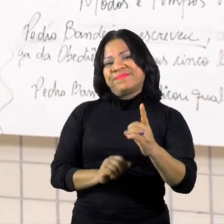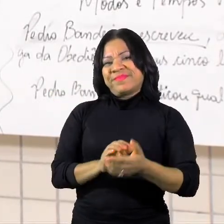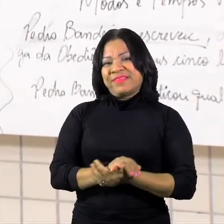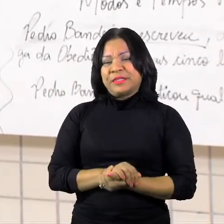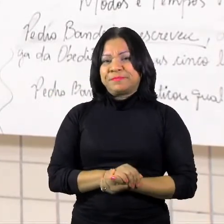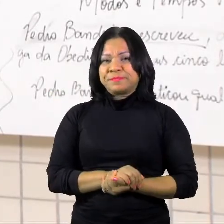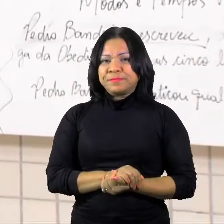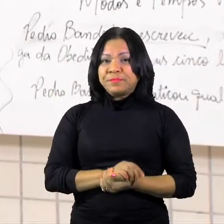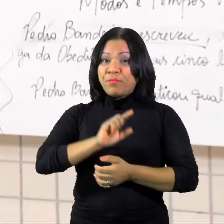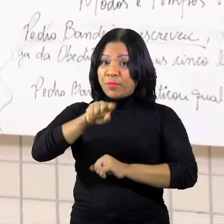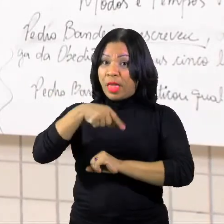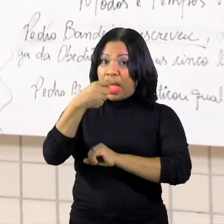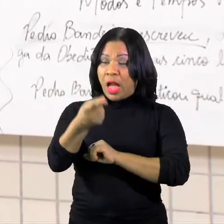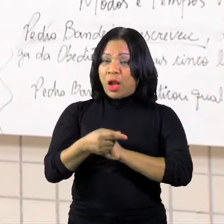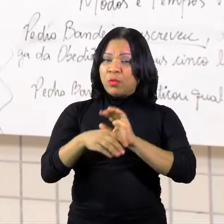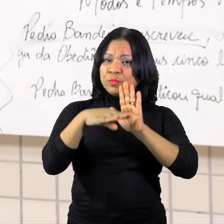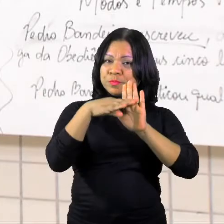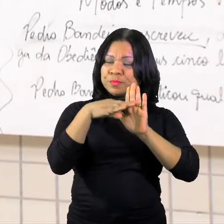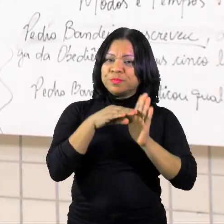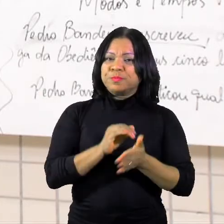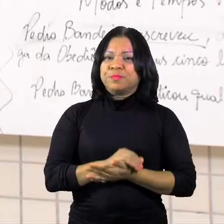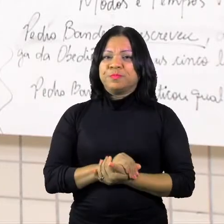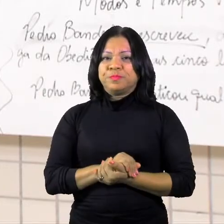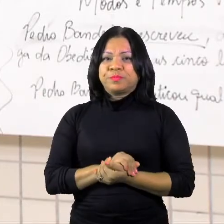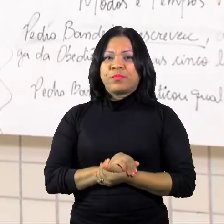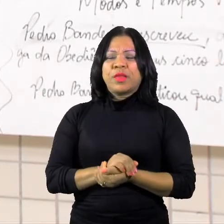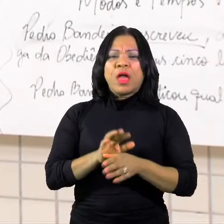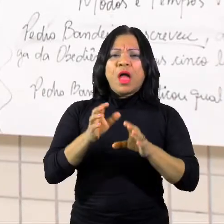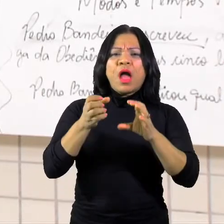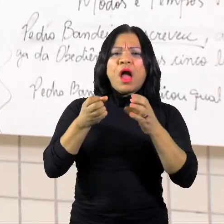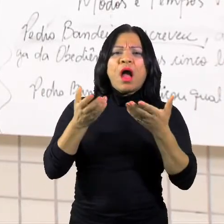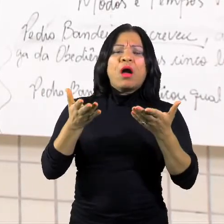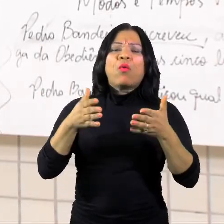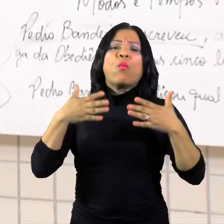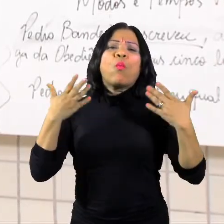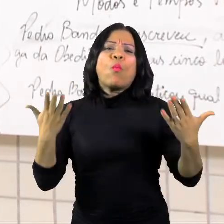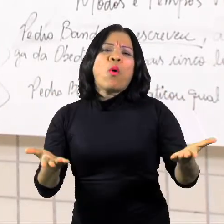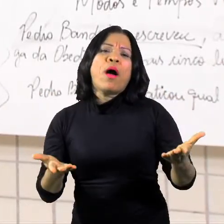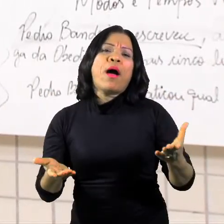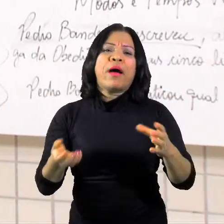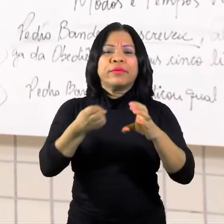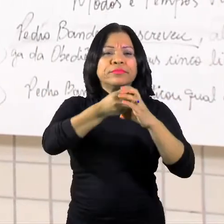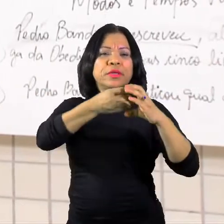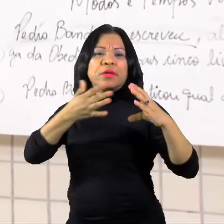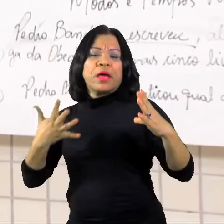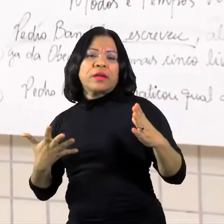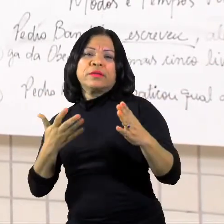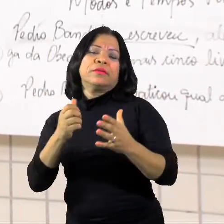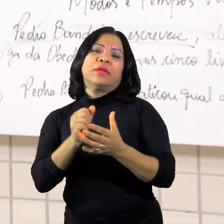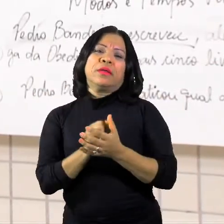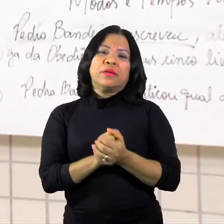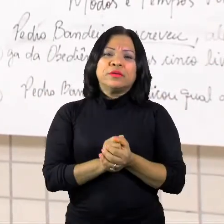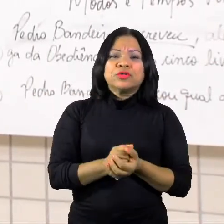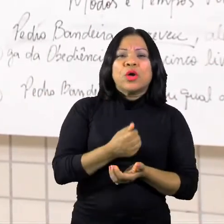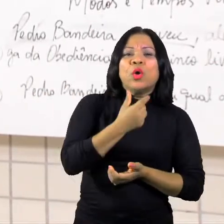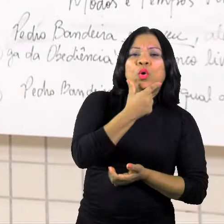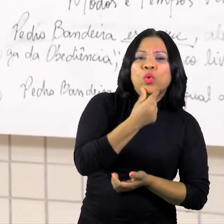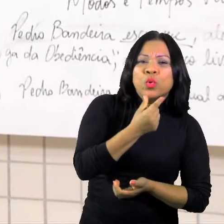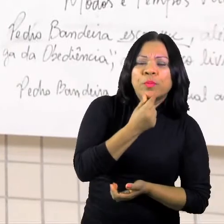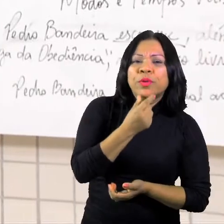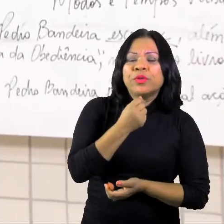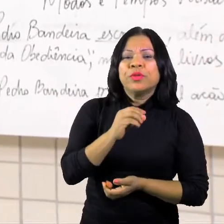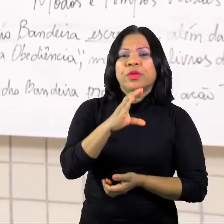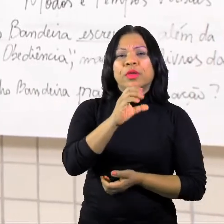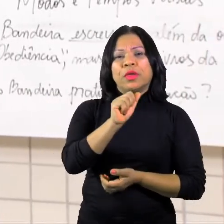Vamos para a próxima questão. Quais são as características dos personagens Miguel, Calu, Crânio e Magre? Vocês perceberam que quando